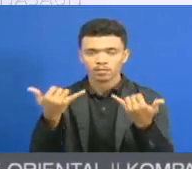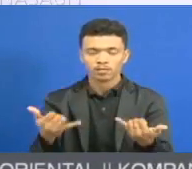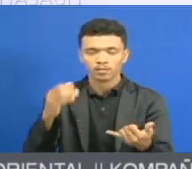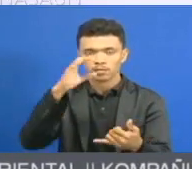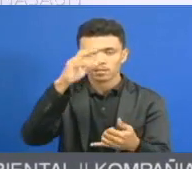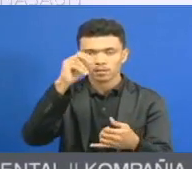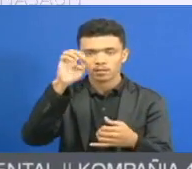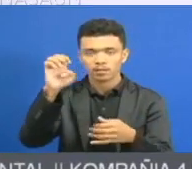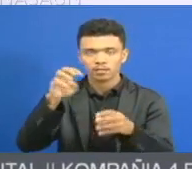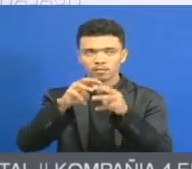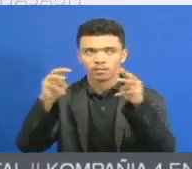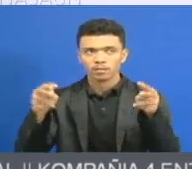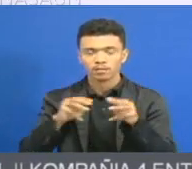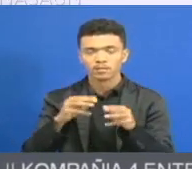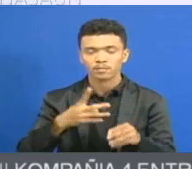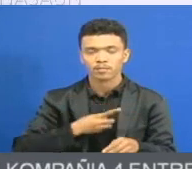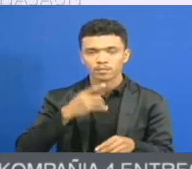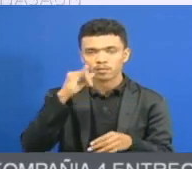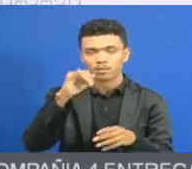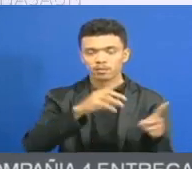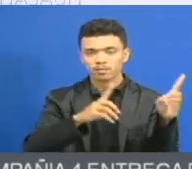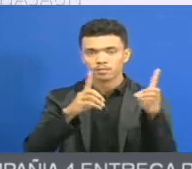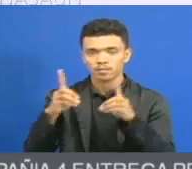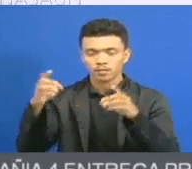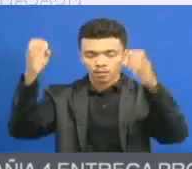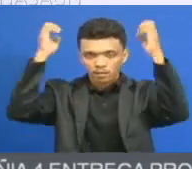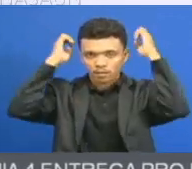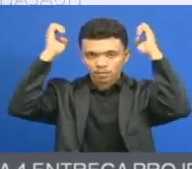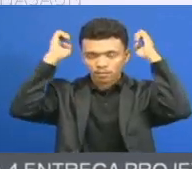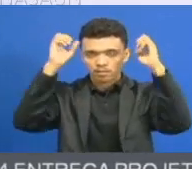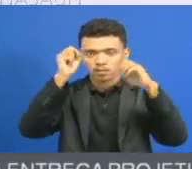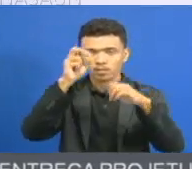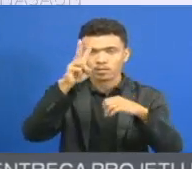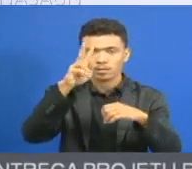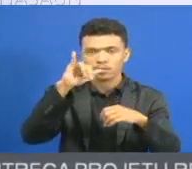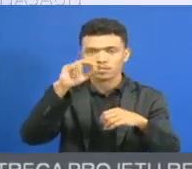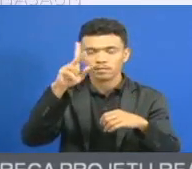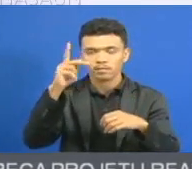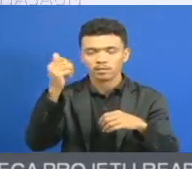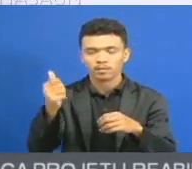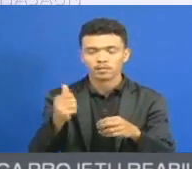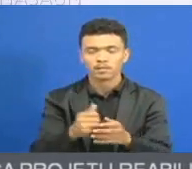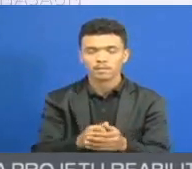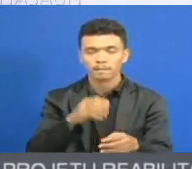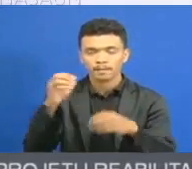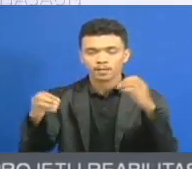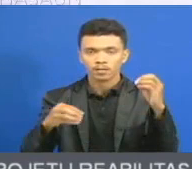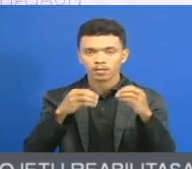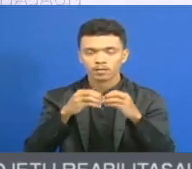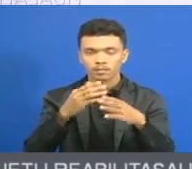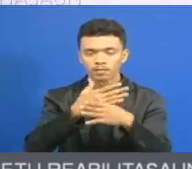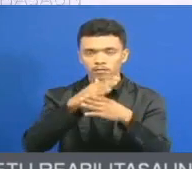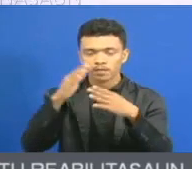Linha realiza atividade de educação cívica focalizada ba sensibilização ba eleitores